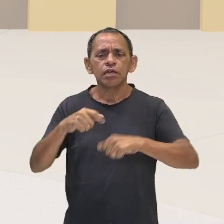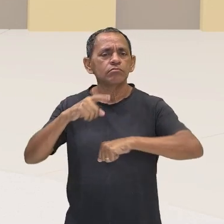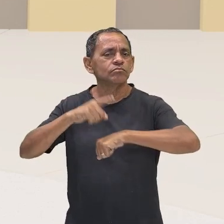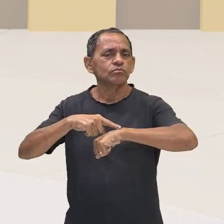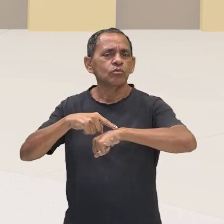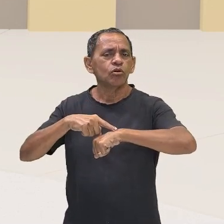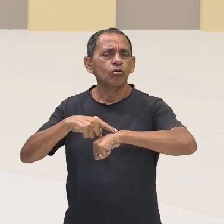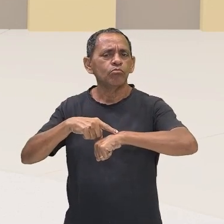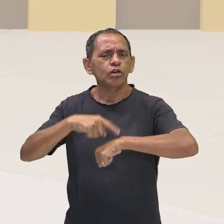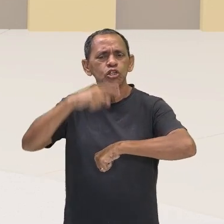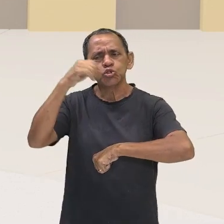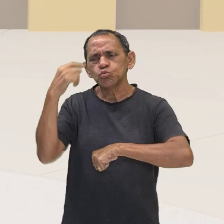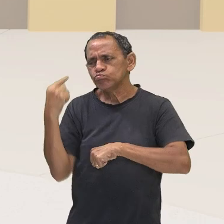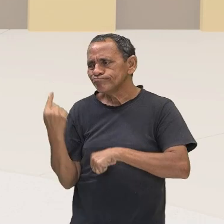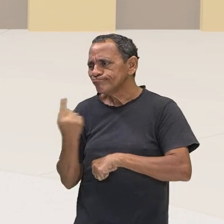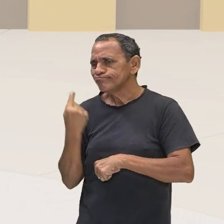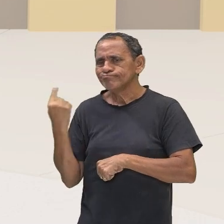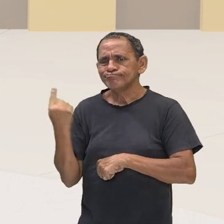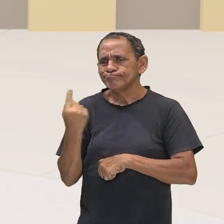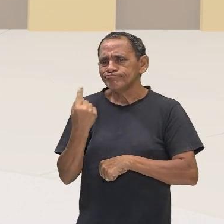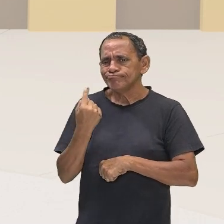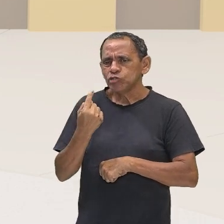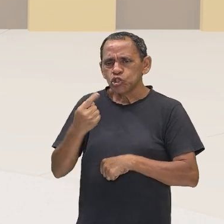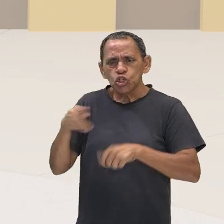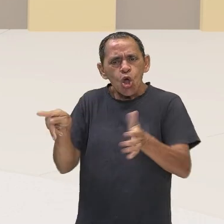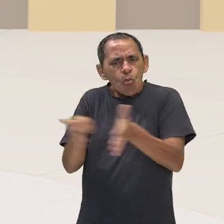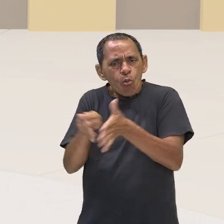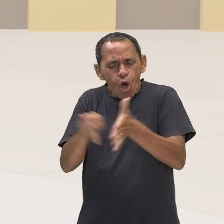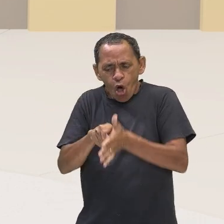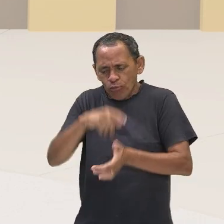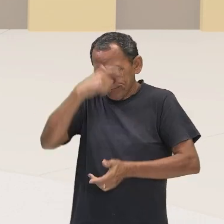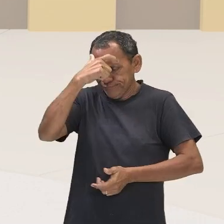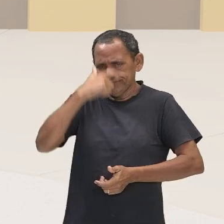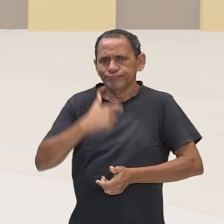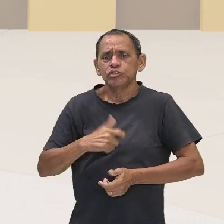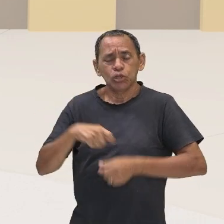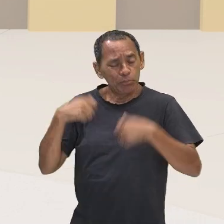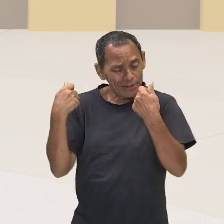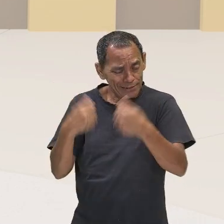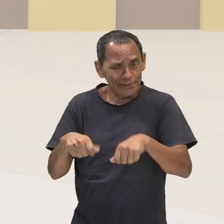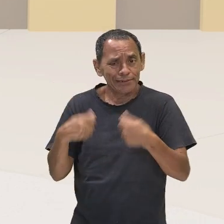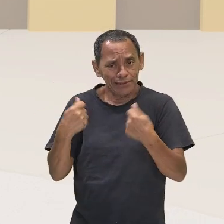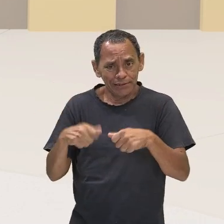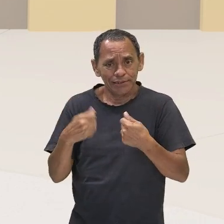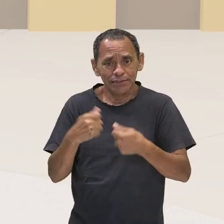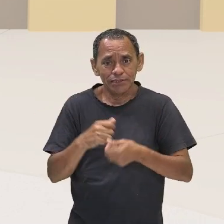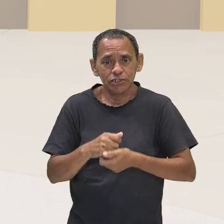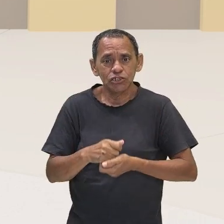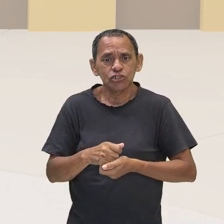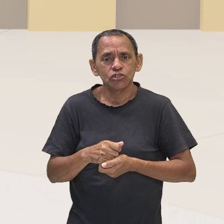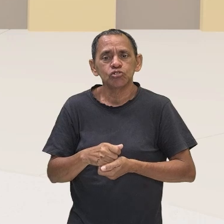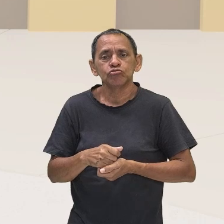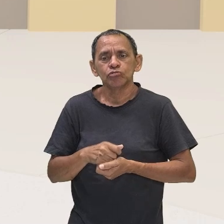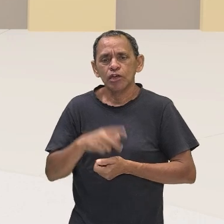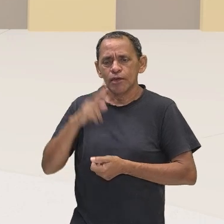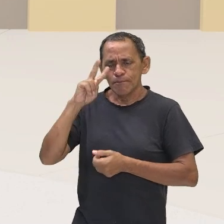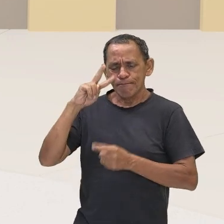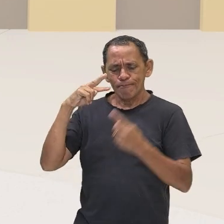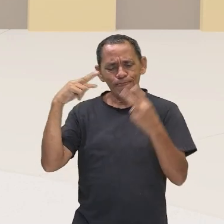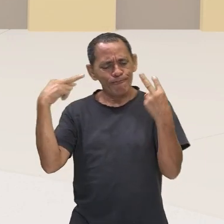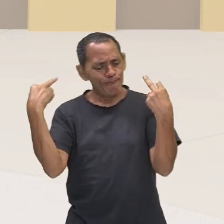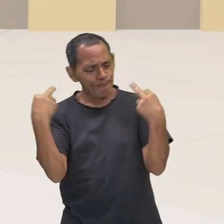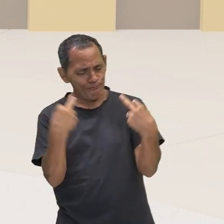sós, um momento comigo mesma, né? Então, eu preciso ter esse momento comigo mesma para eu me conhecer, para eu saber os